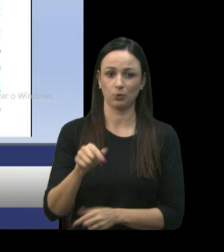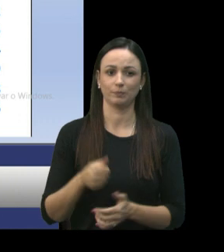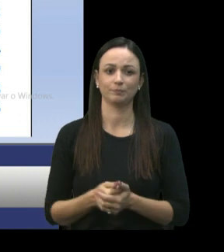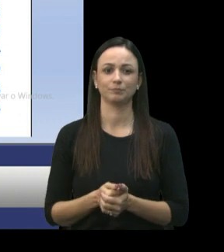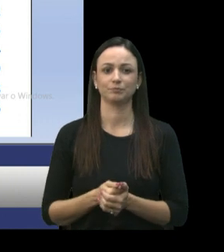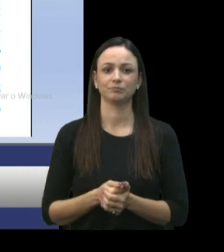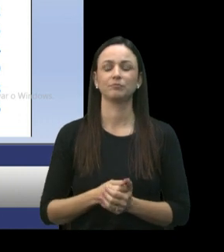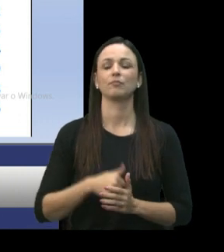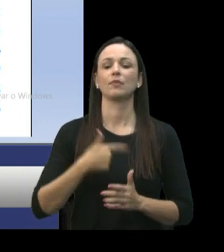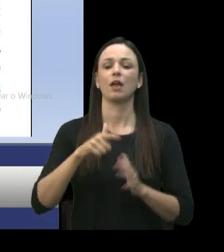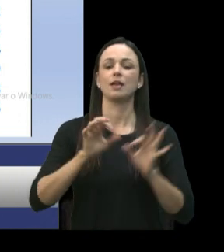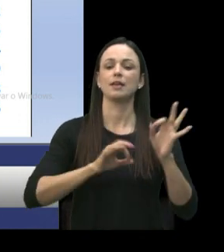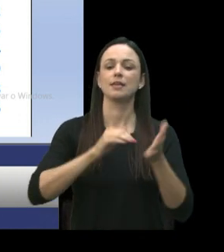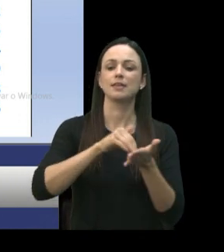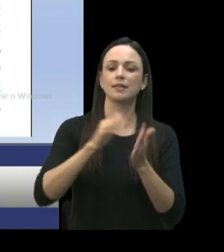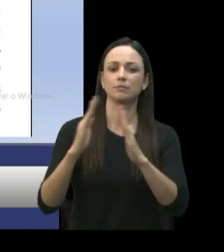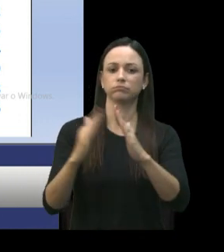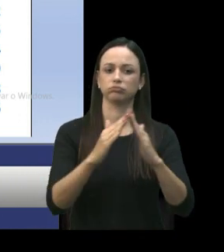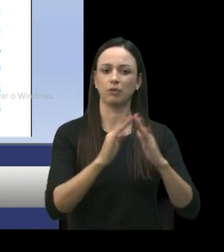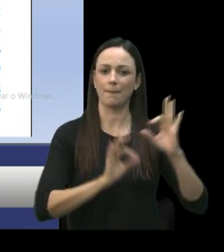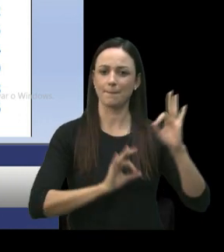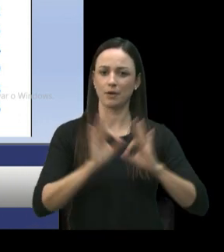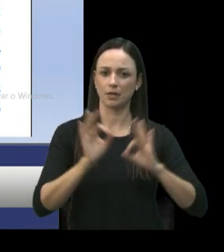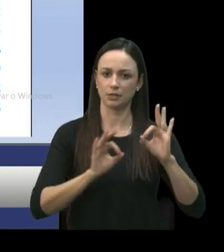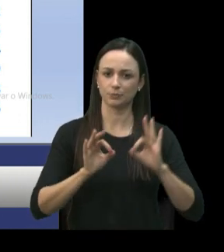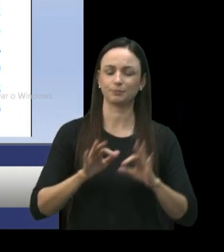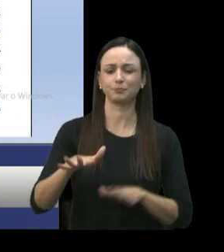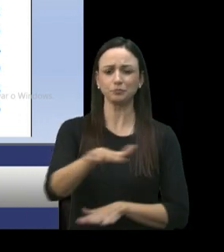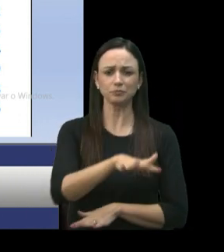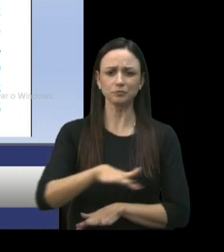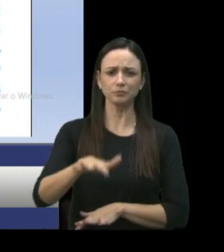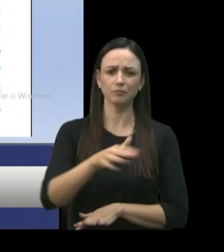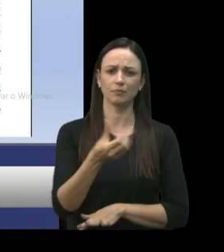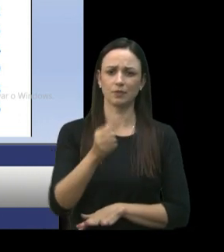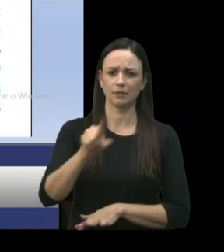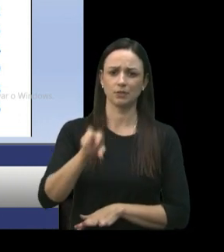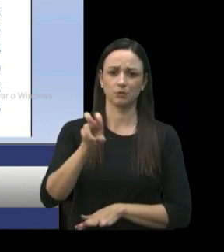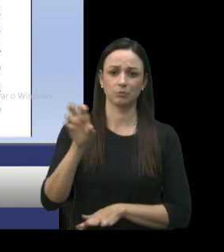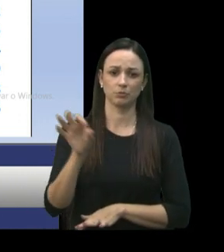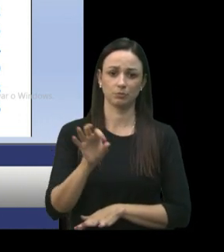R$45.557.000. Habitação e Planejamento Urbanístico,